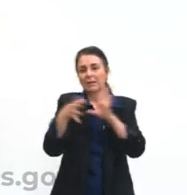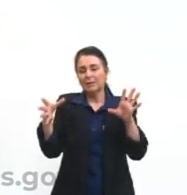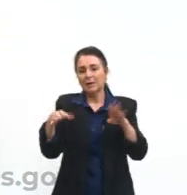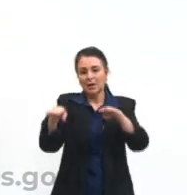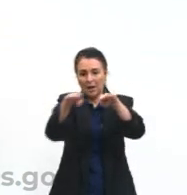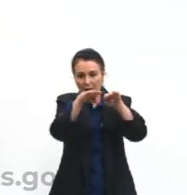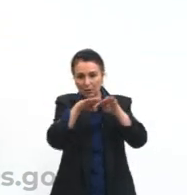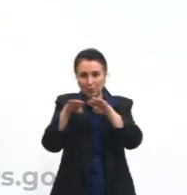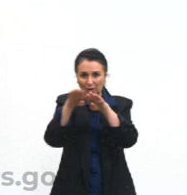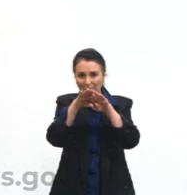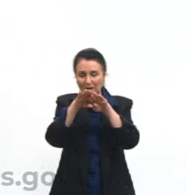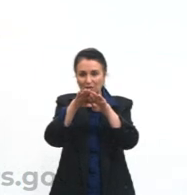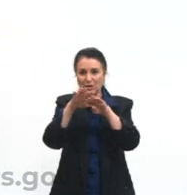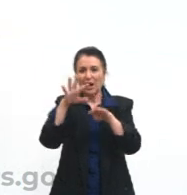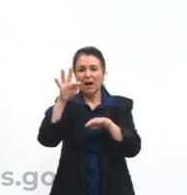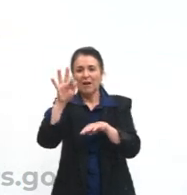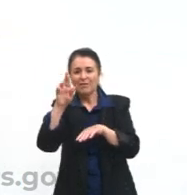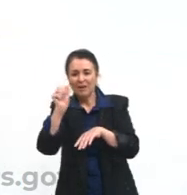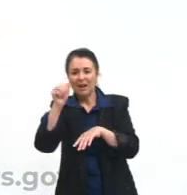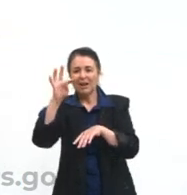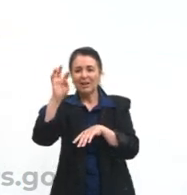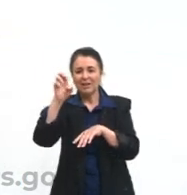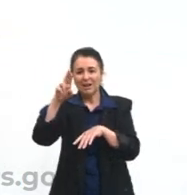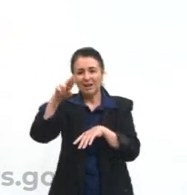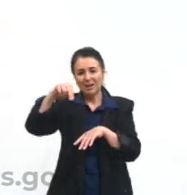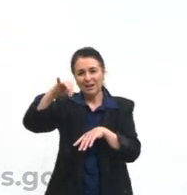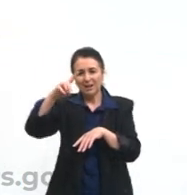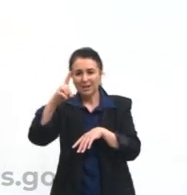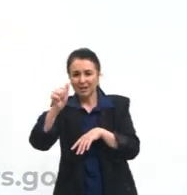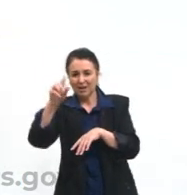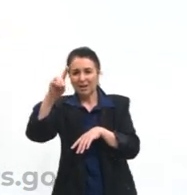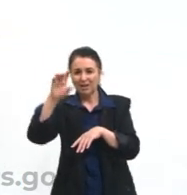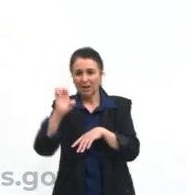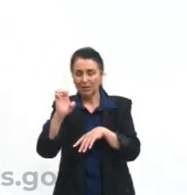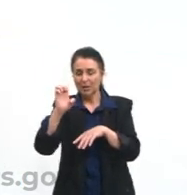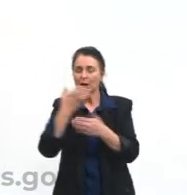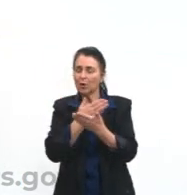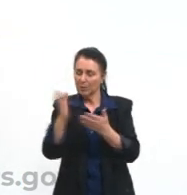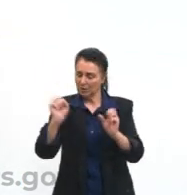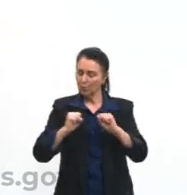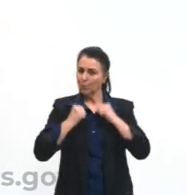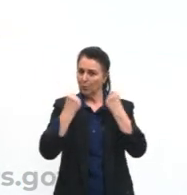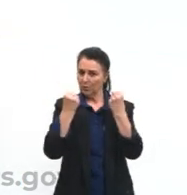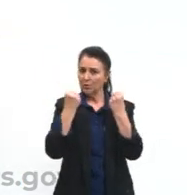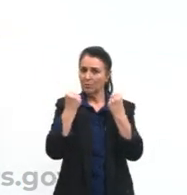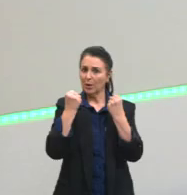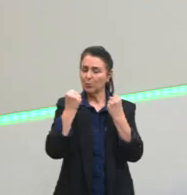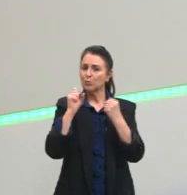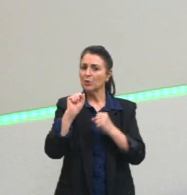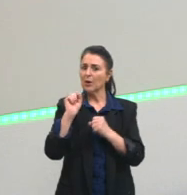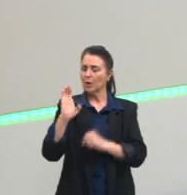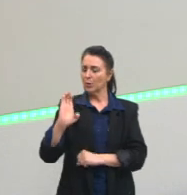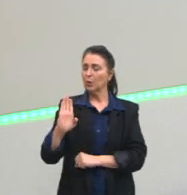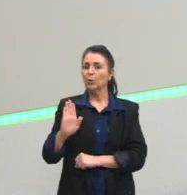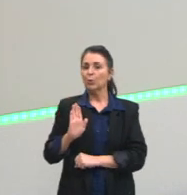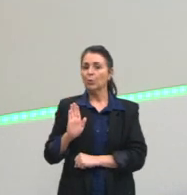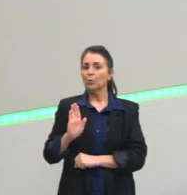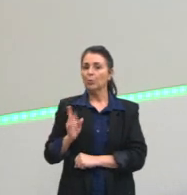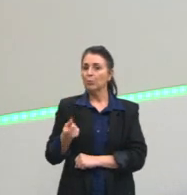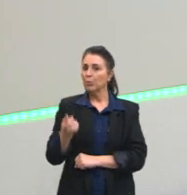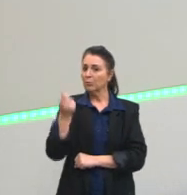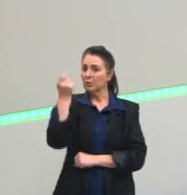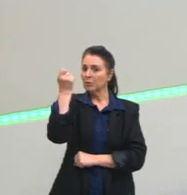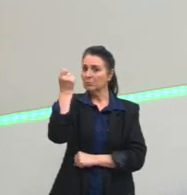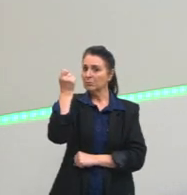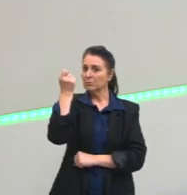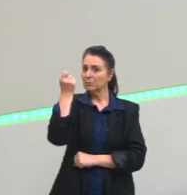são a verdade direito vem dar poderes em poderá a o burguês os Comerciantes e os industriais